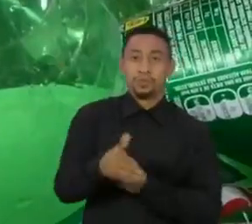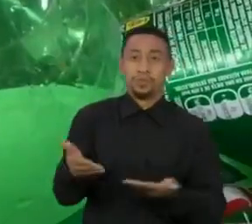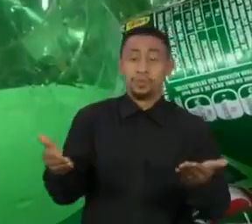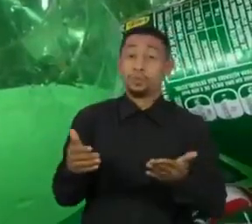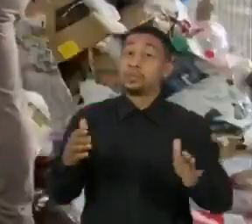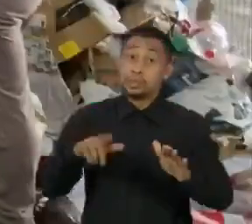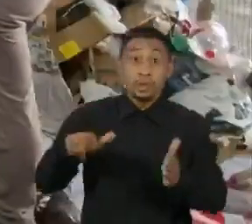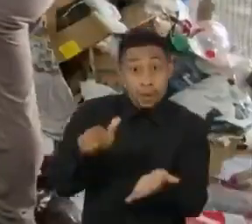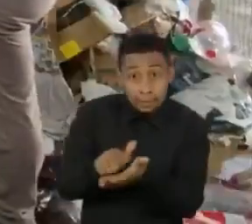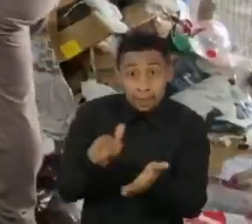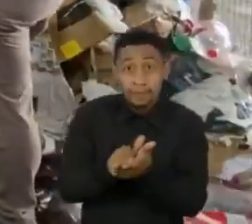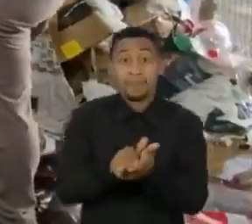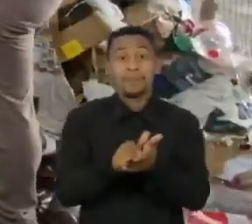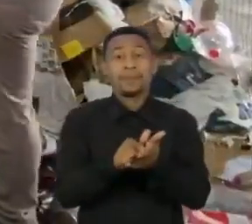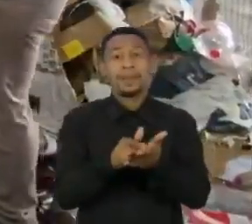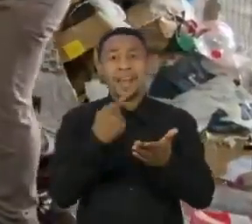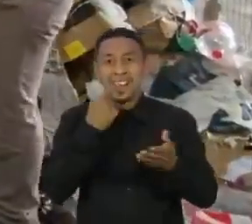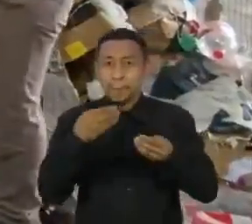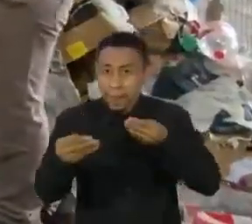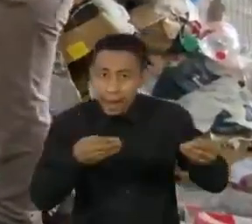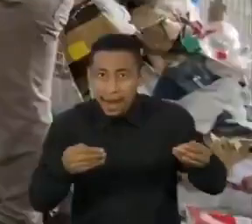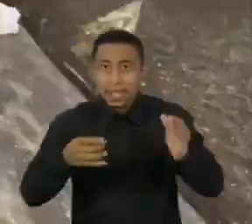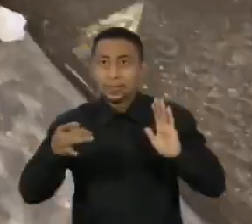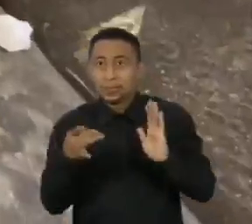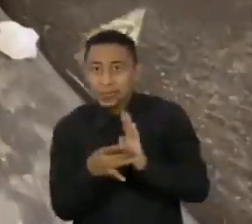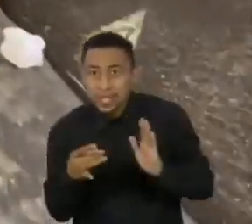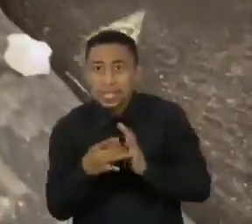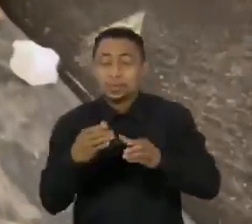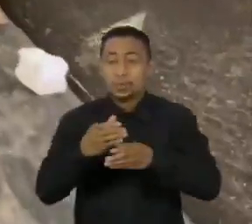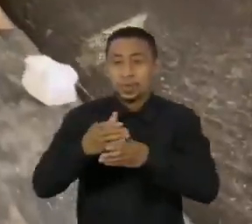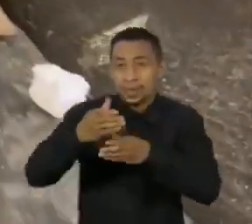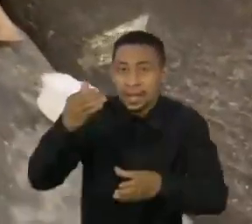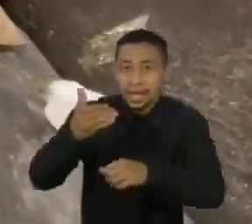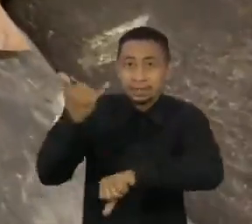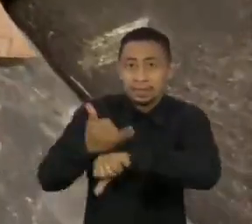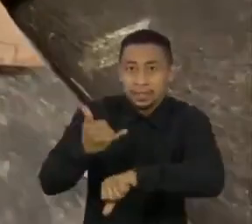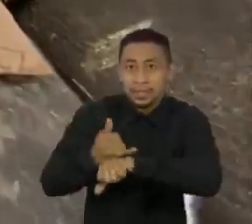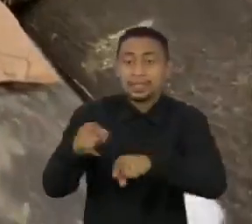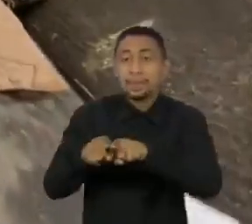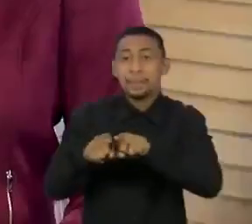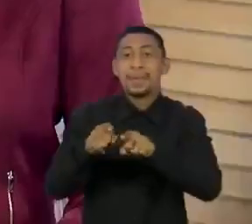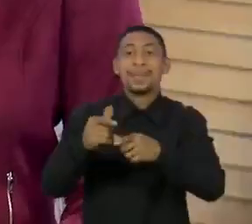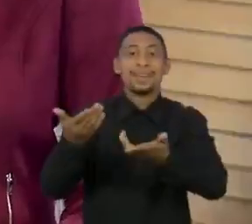que papel plástico vidro latas de alumínio latas de Aço a aceitação enorme